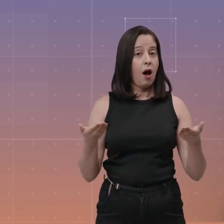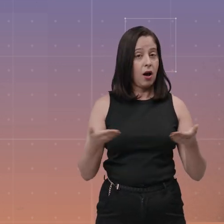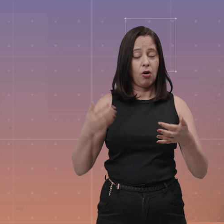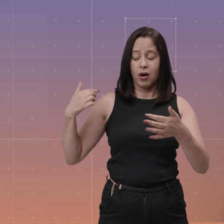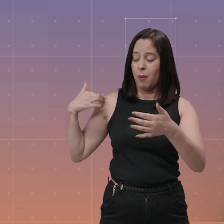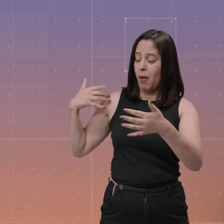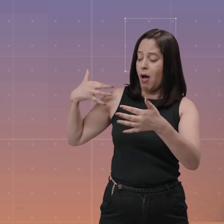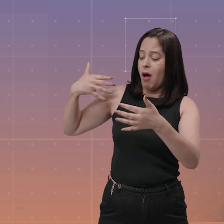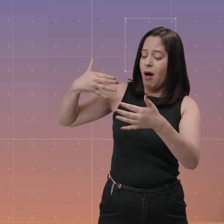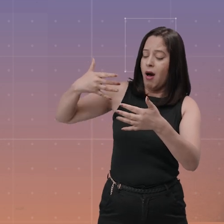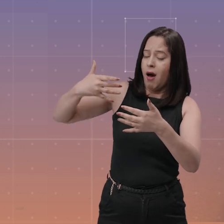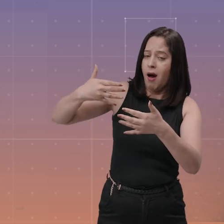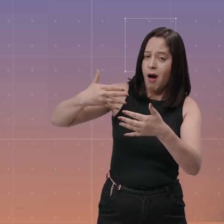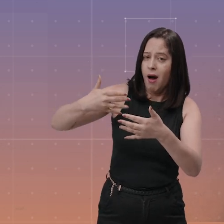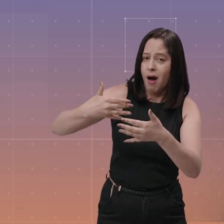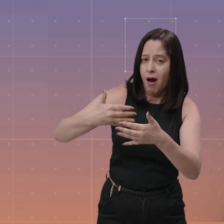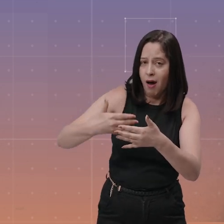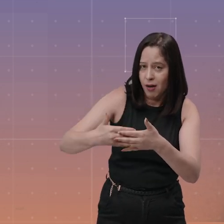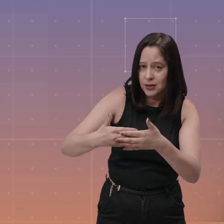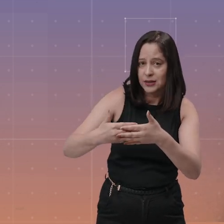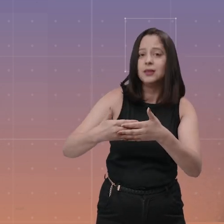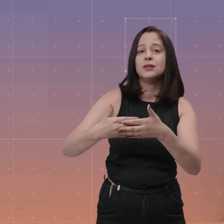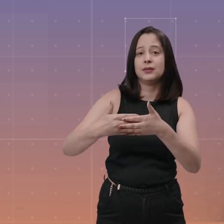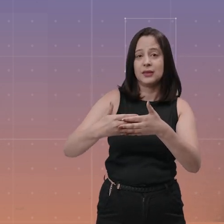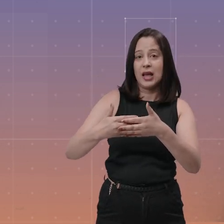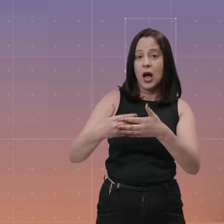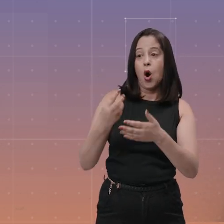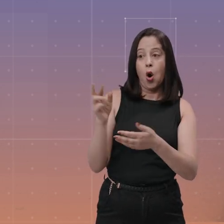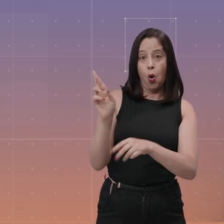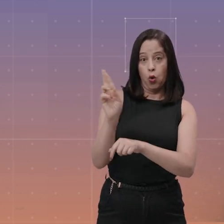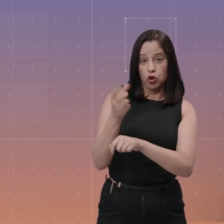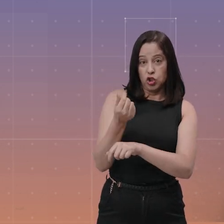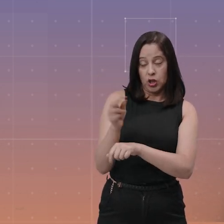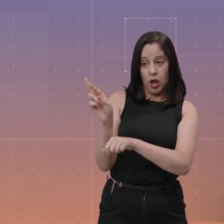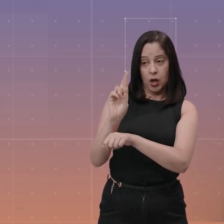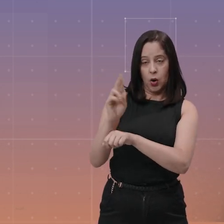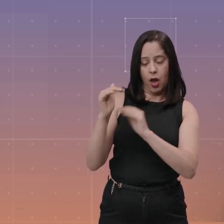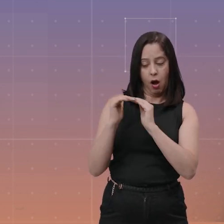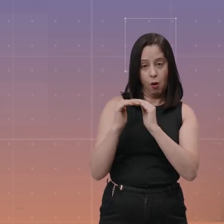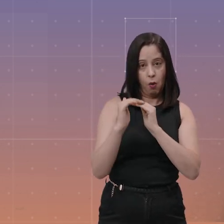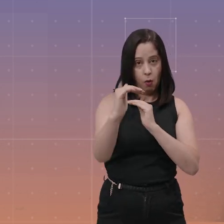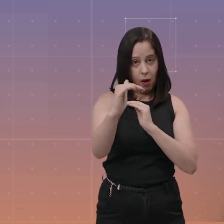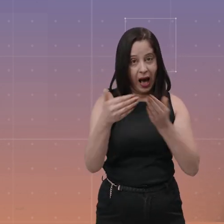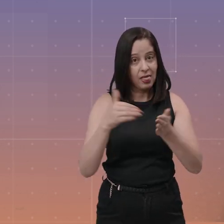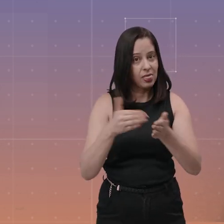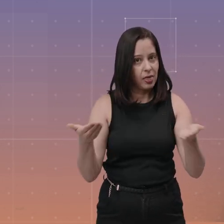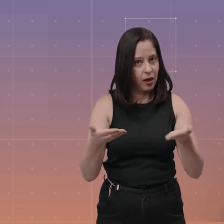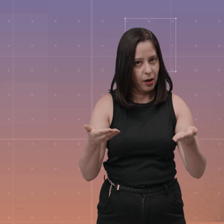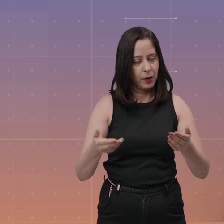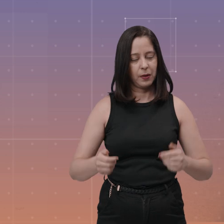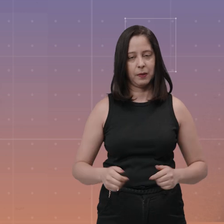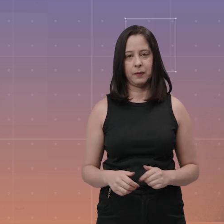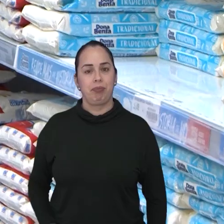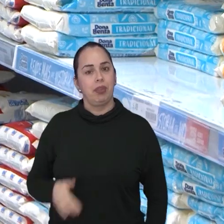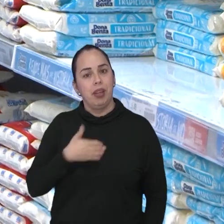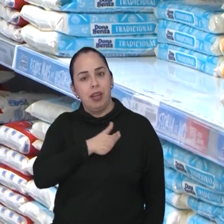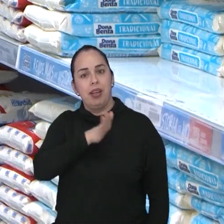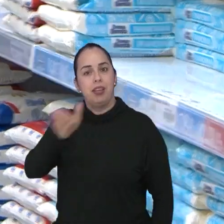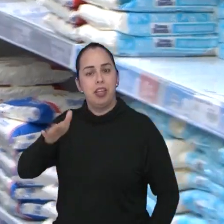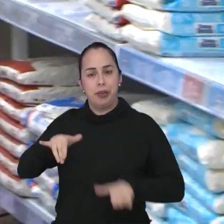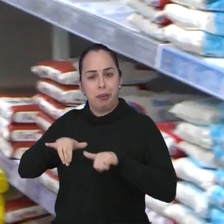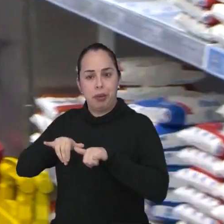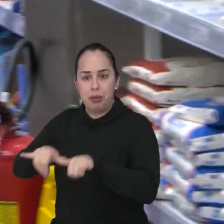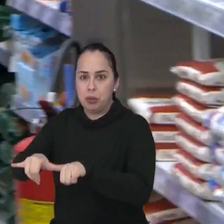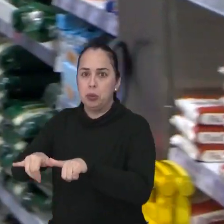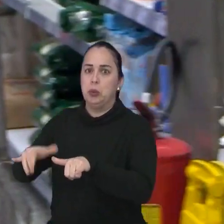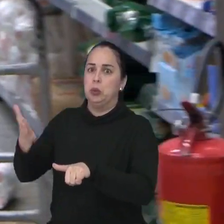Os frutos desse plano, como a estabilização e a consolidação da moeda, a gente colhe nos dias de hoje. A ida